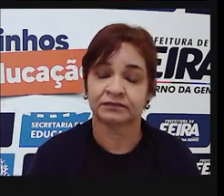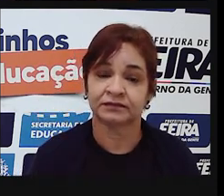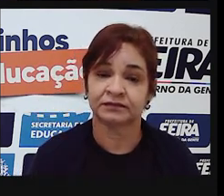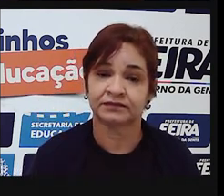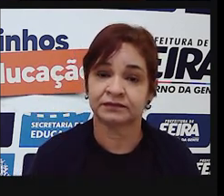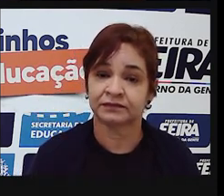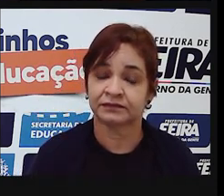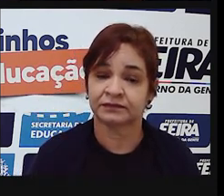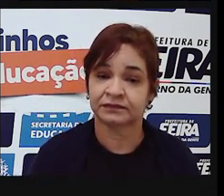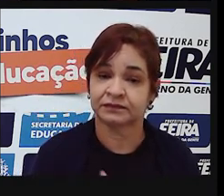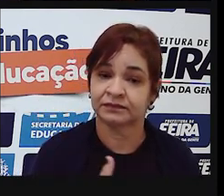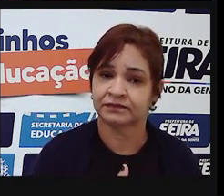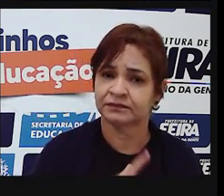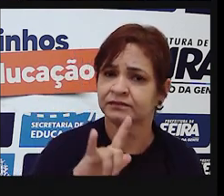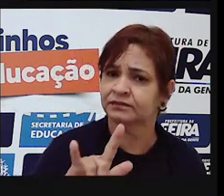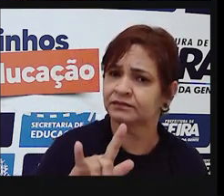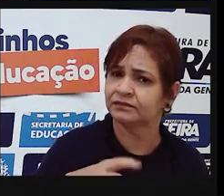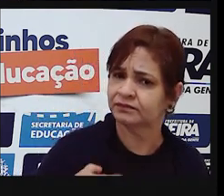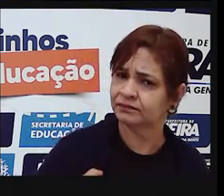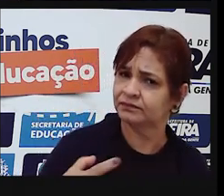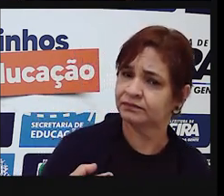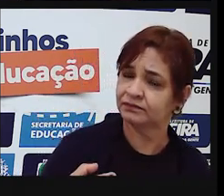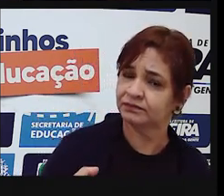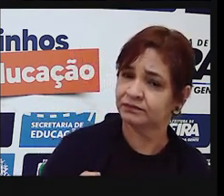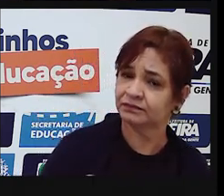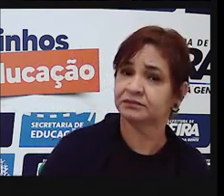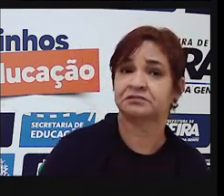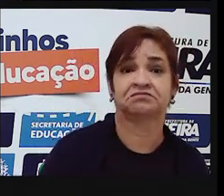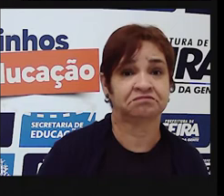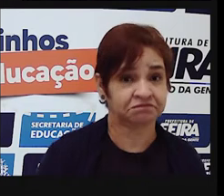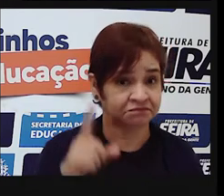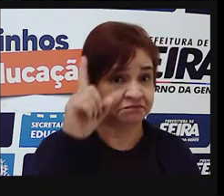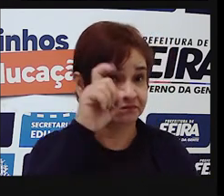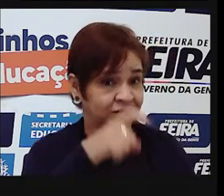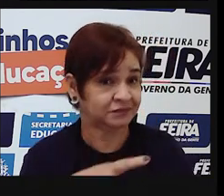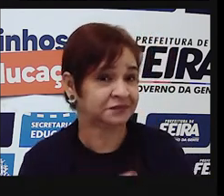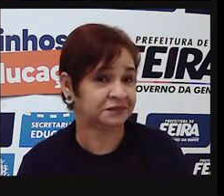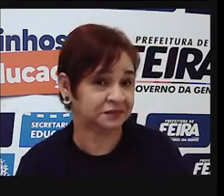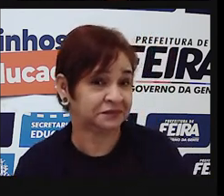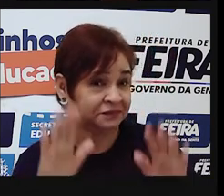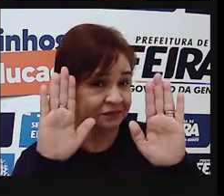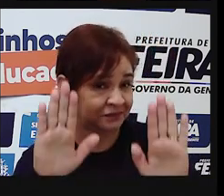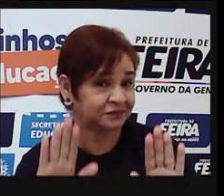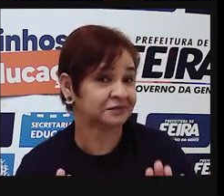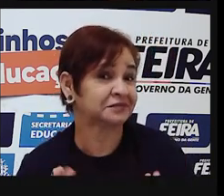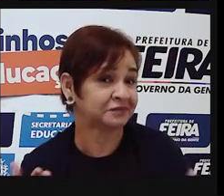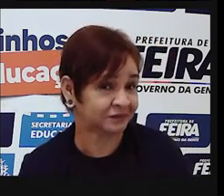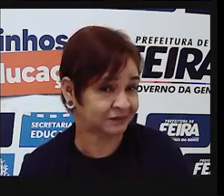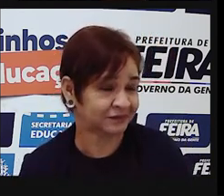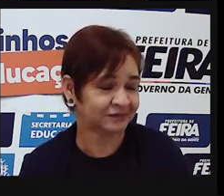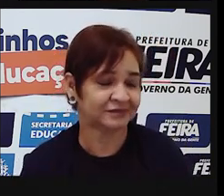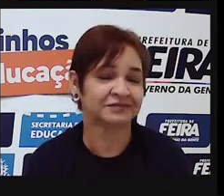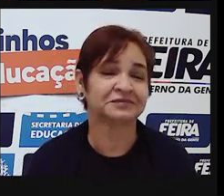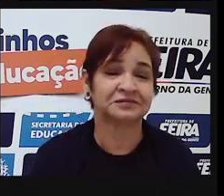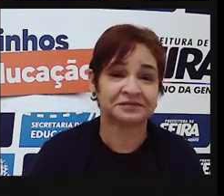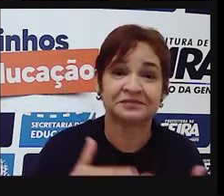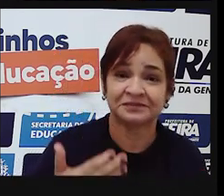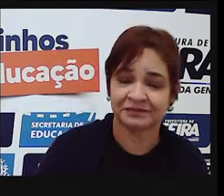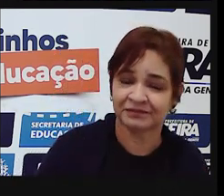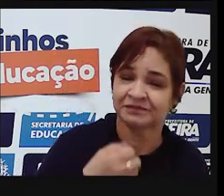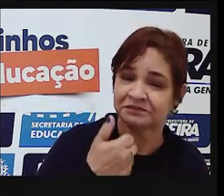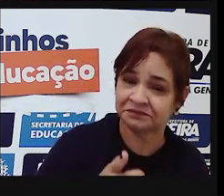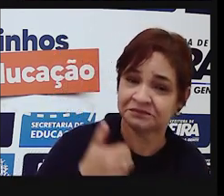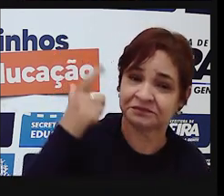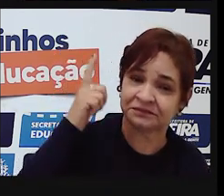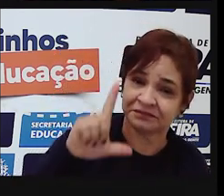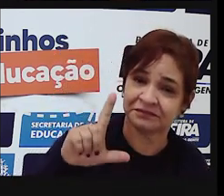na Bahia não deve ter sido fácil. Já pensou a Bahia, a terra do axé? E também eu digo que quando eu era adolescente,